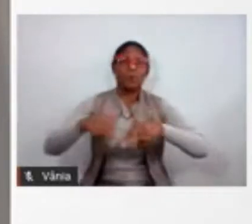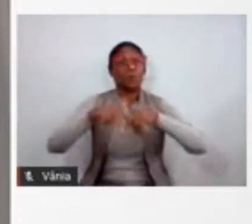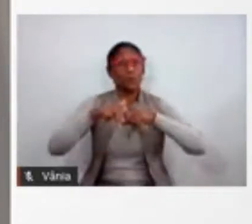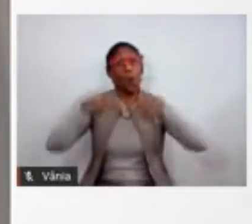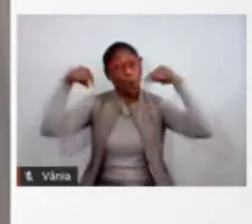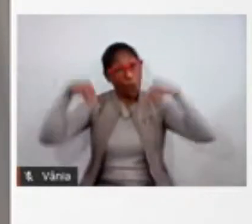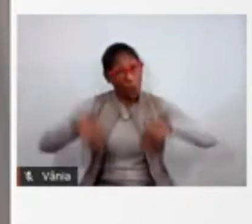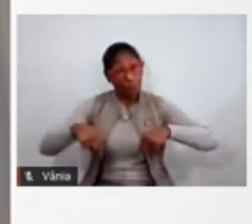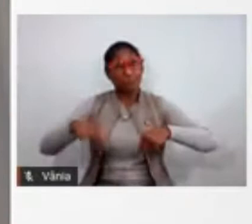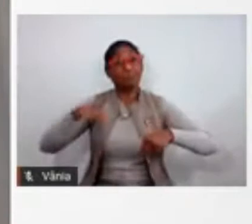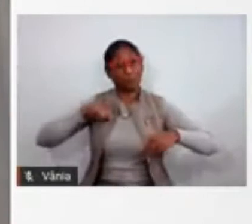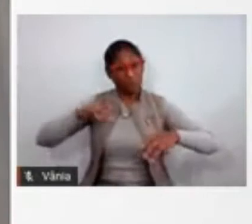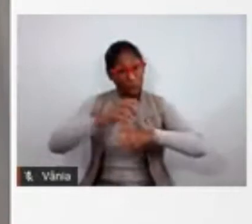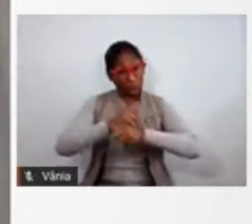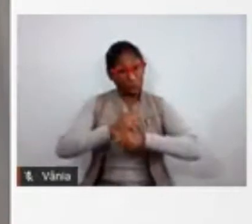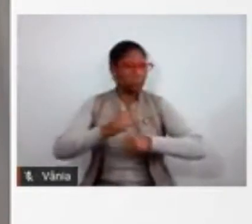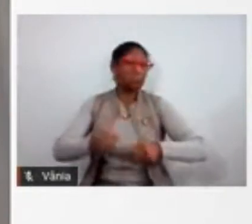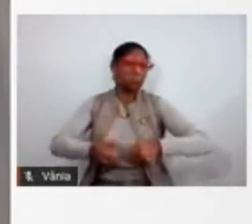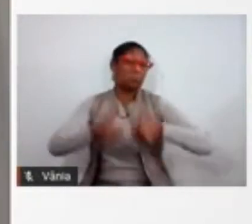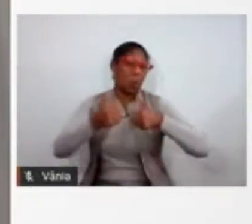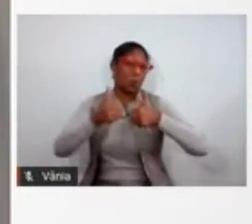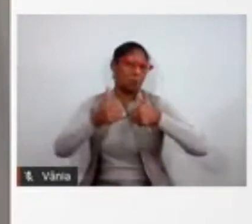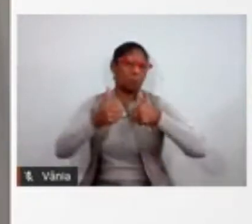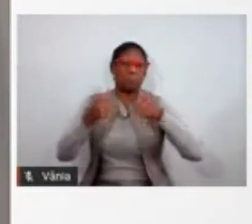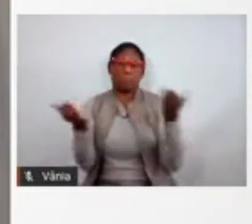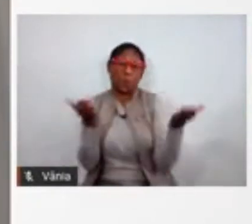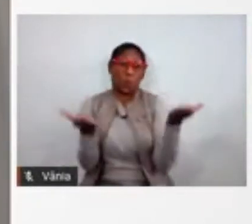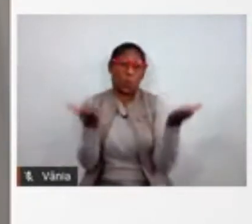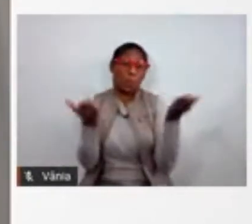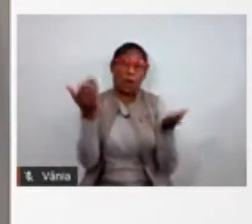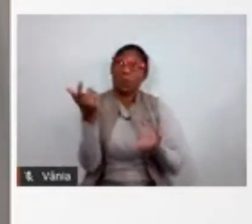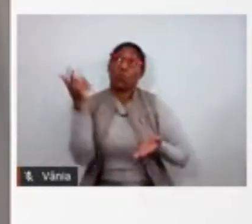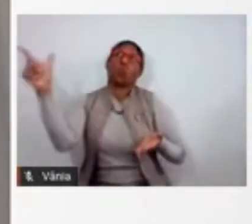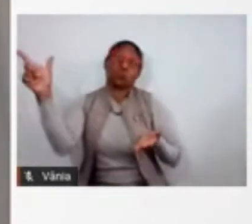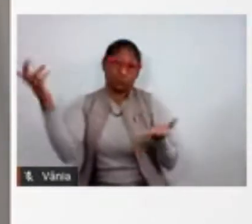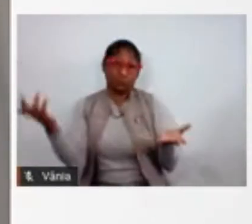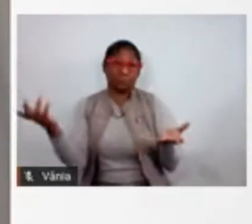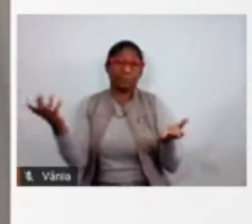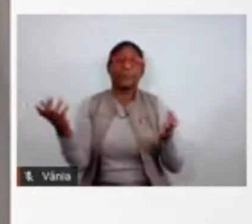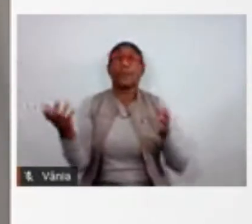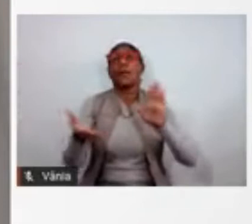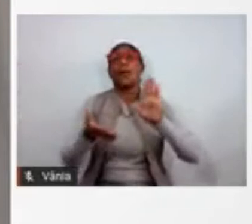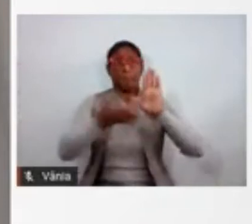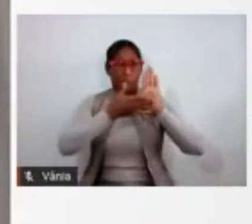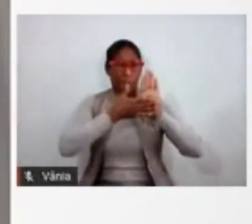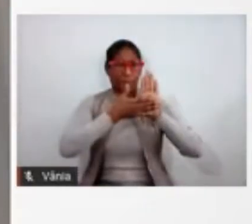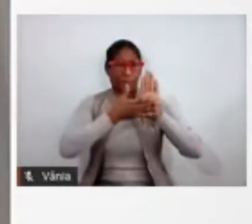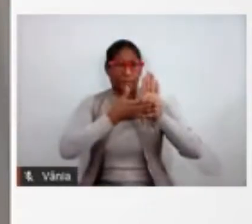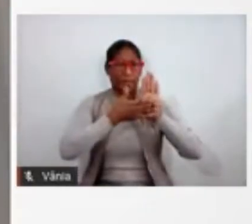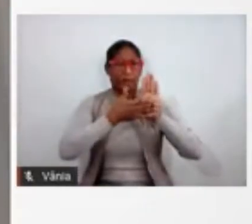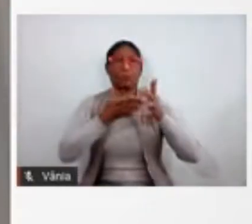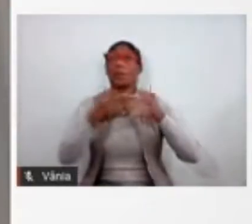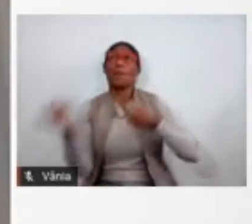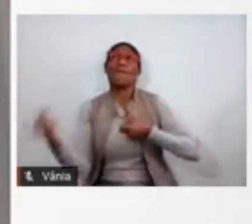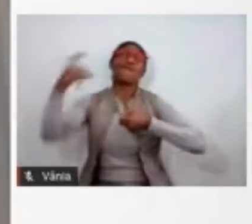os bons números que nós temos em relação ao coronavírus no estado. Nunca se propôs a ser um modelo de retomada da economia. Ele era um